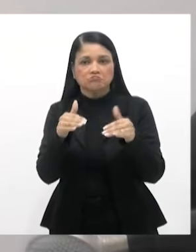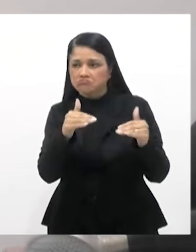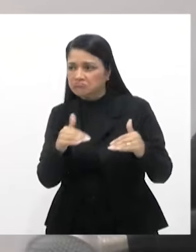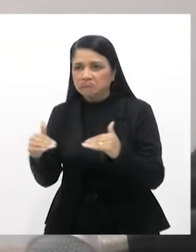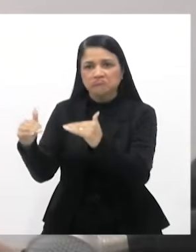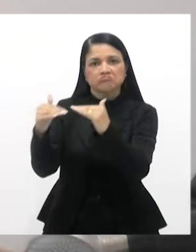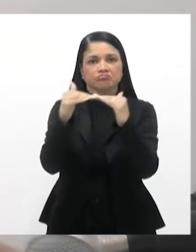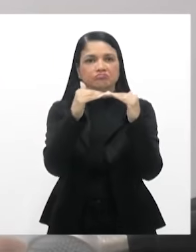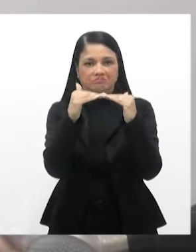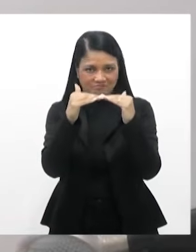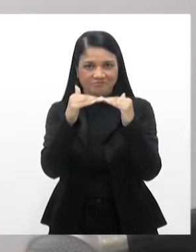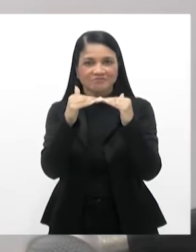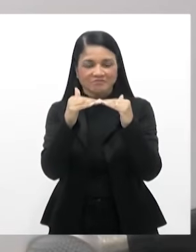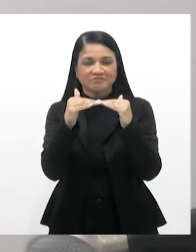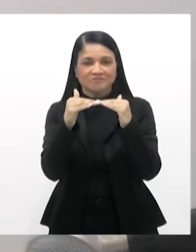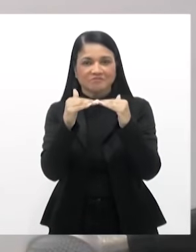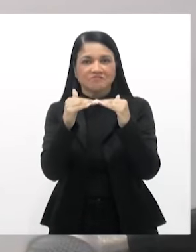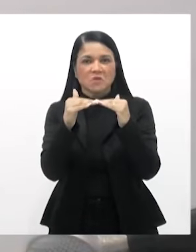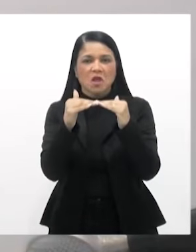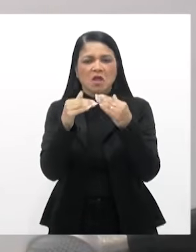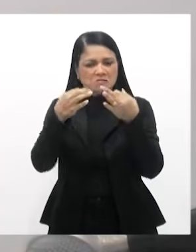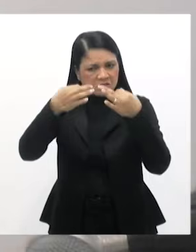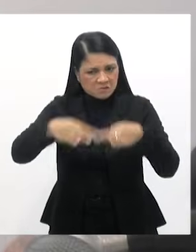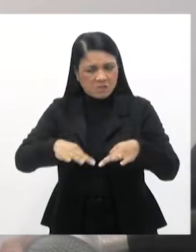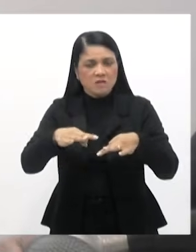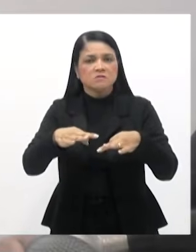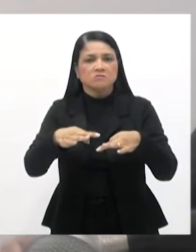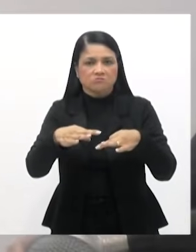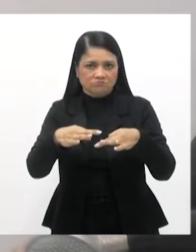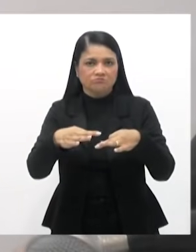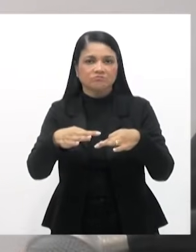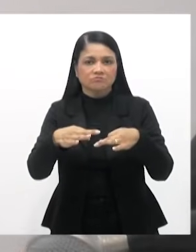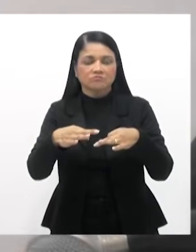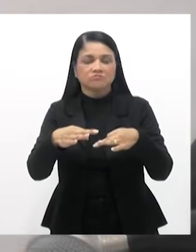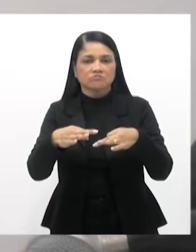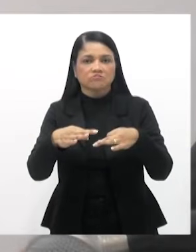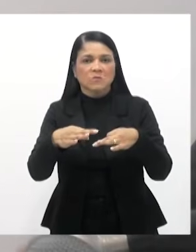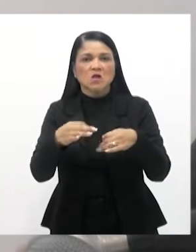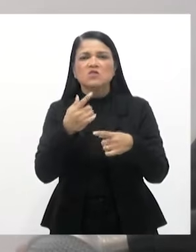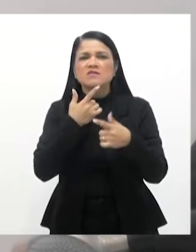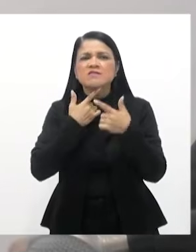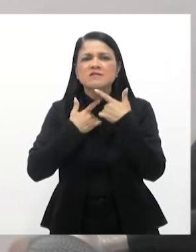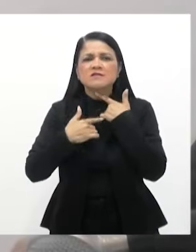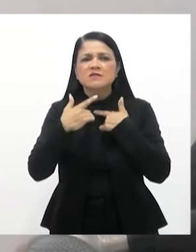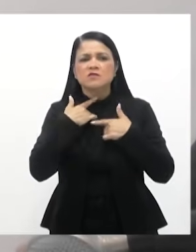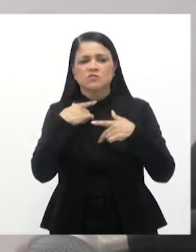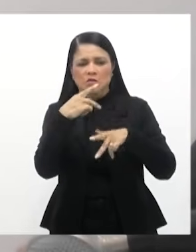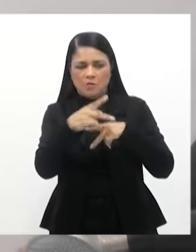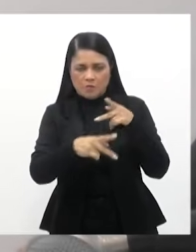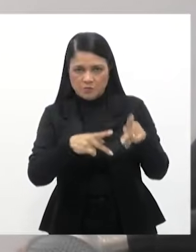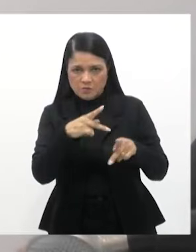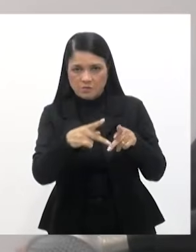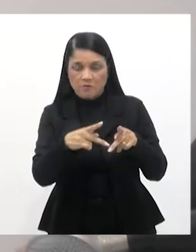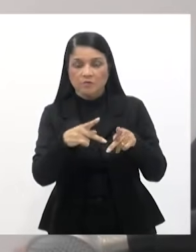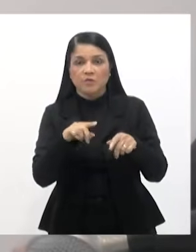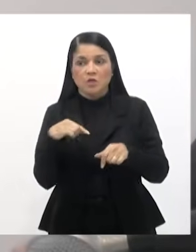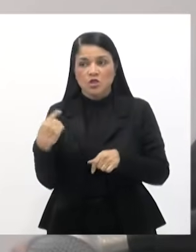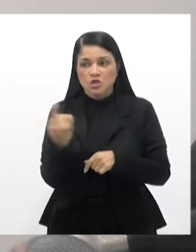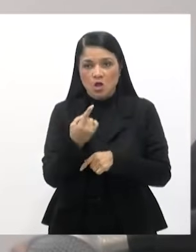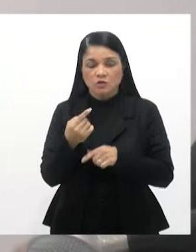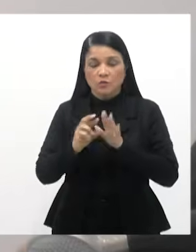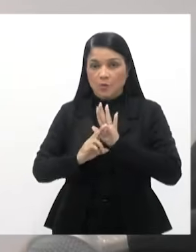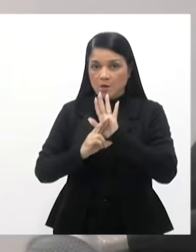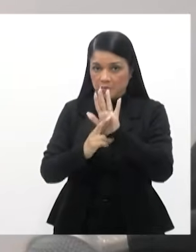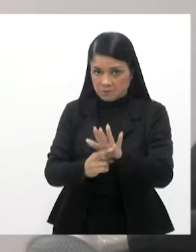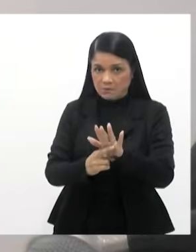como tenho absoluta certeza que seria um desejo popular que nós, como representantes do